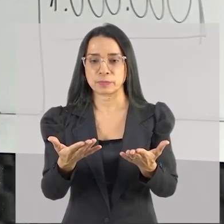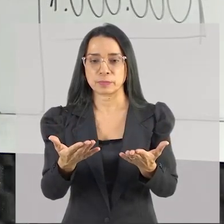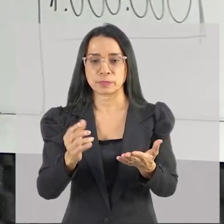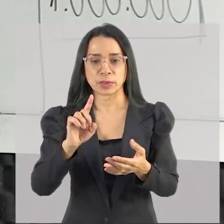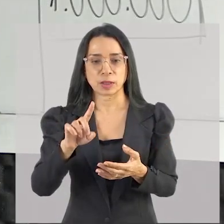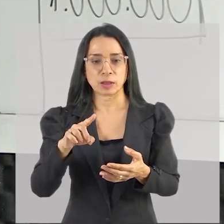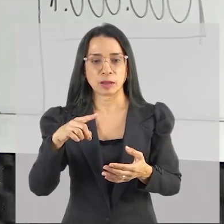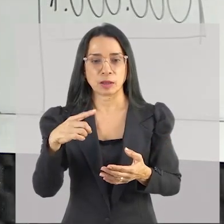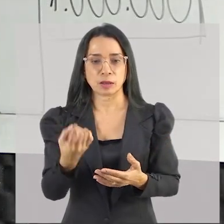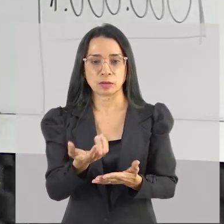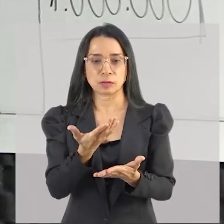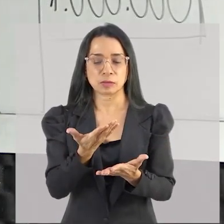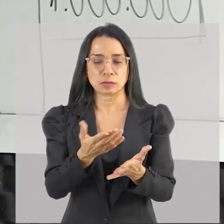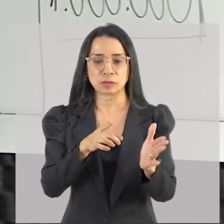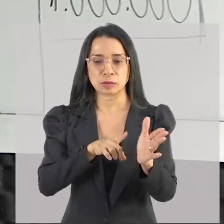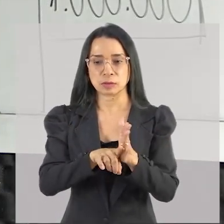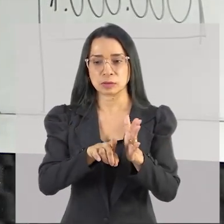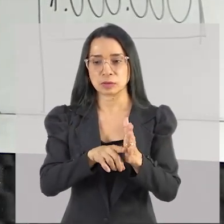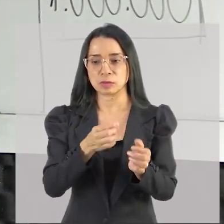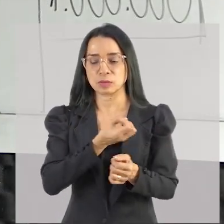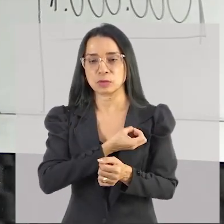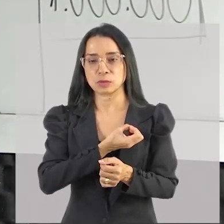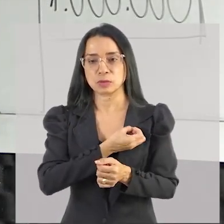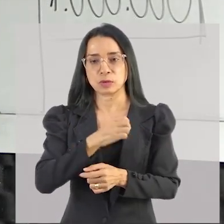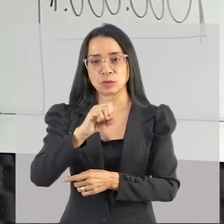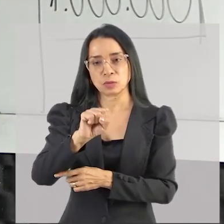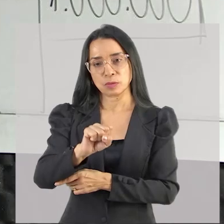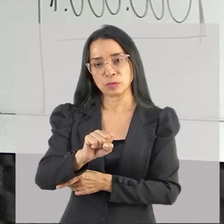a próxima questãozinha. Questão de número